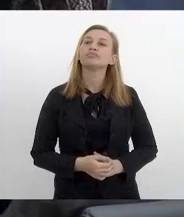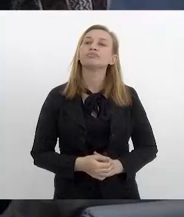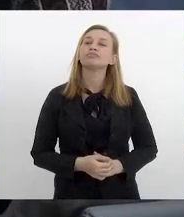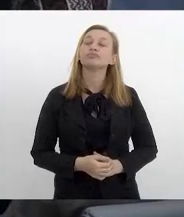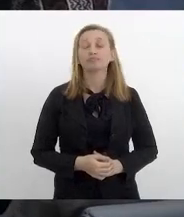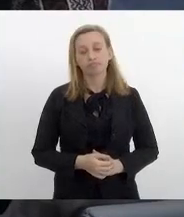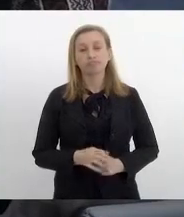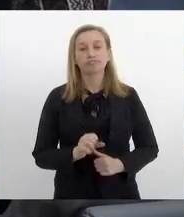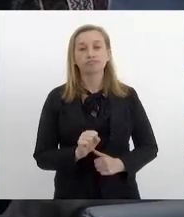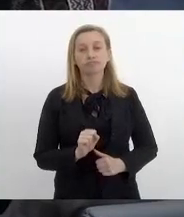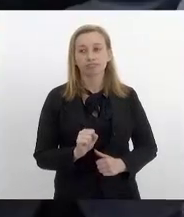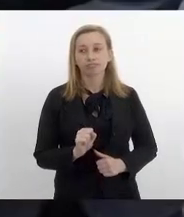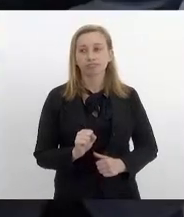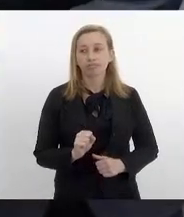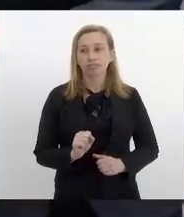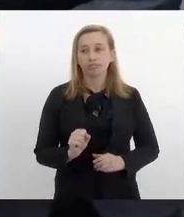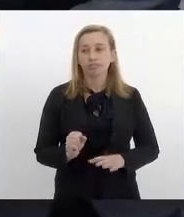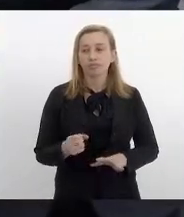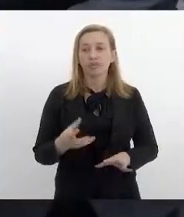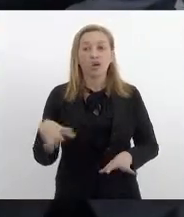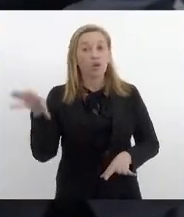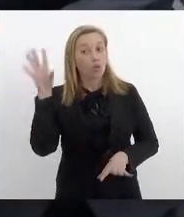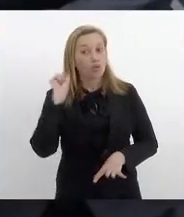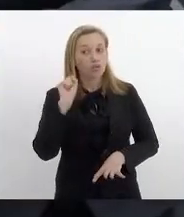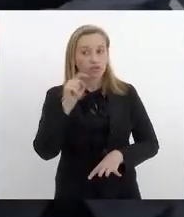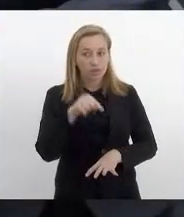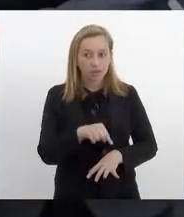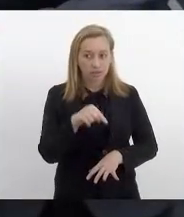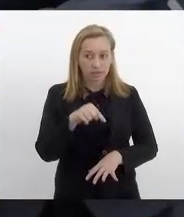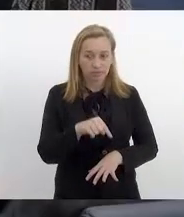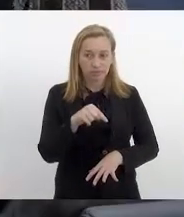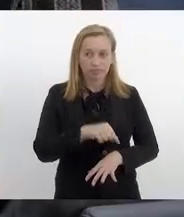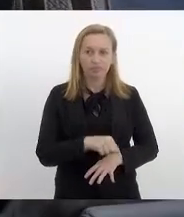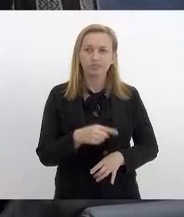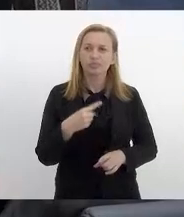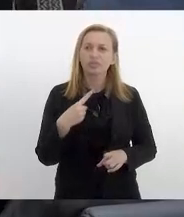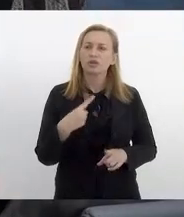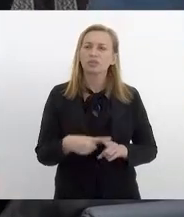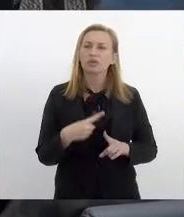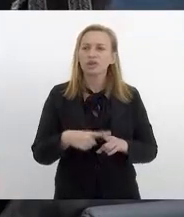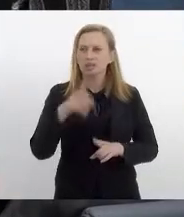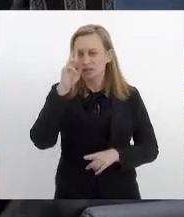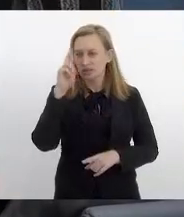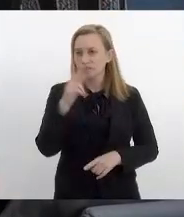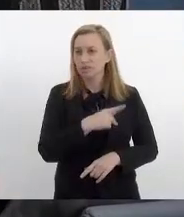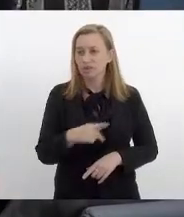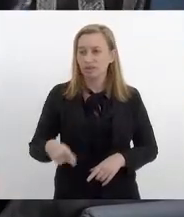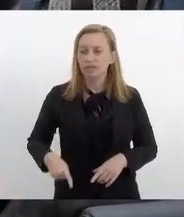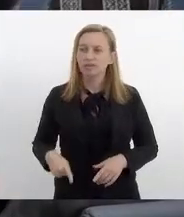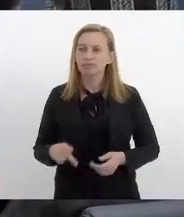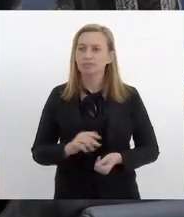Sim, mas não está aqui, é ouvindo. Porque, senhor presidente, olha só.